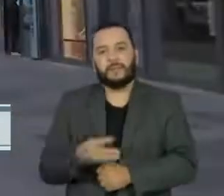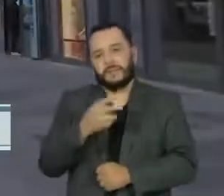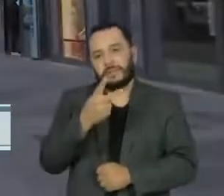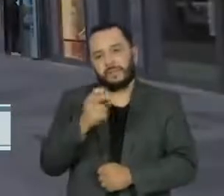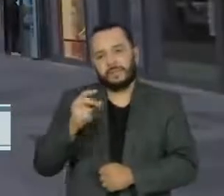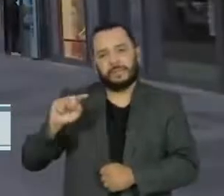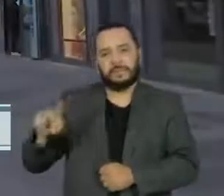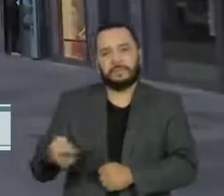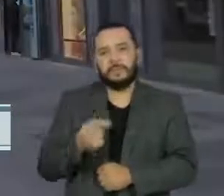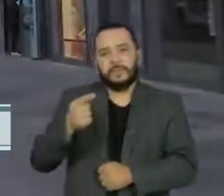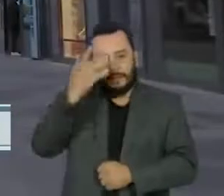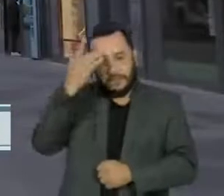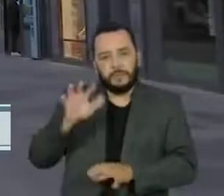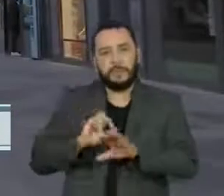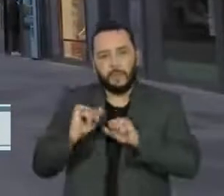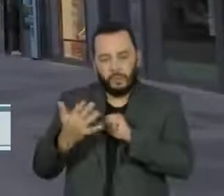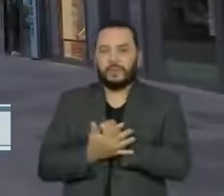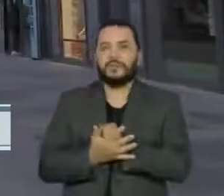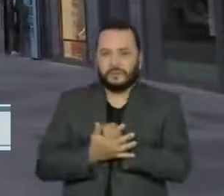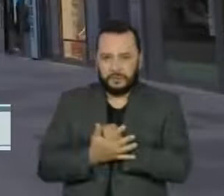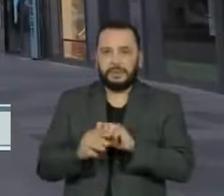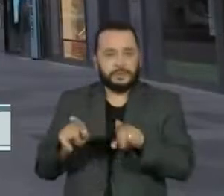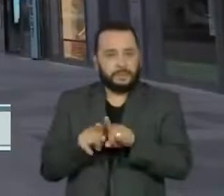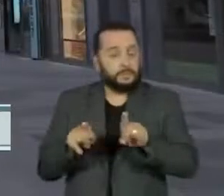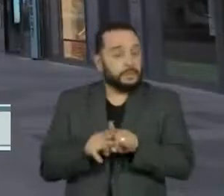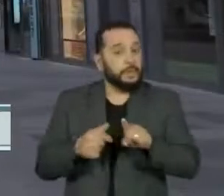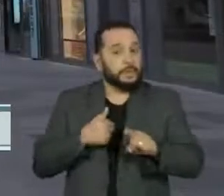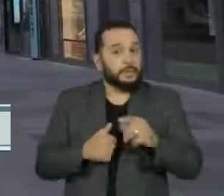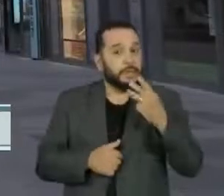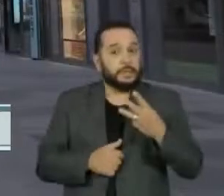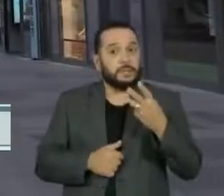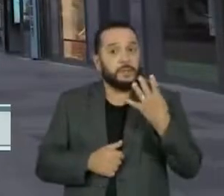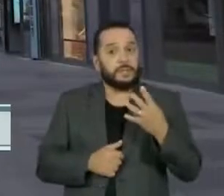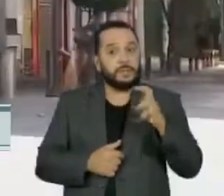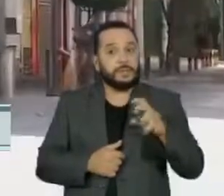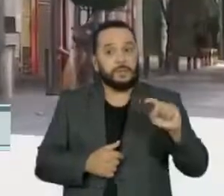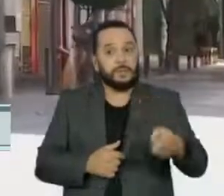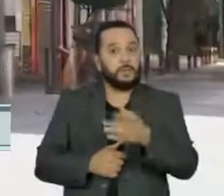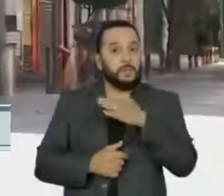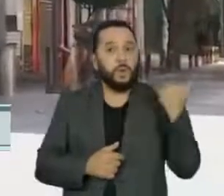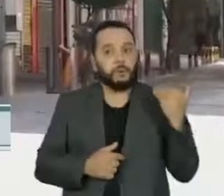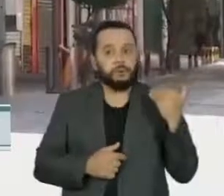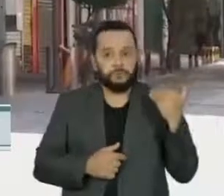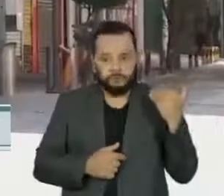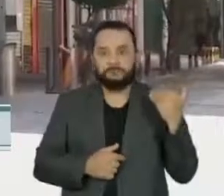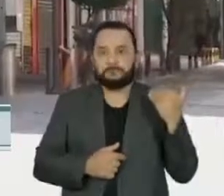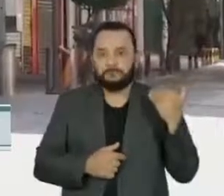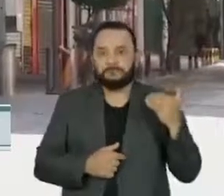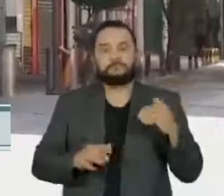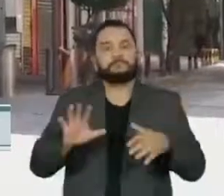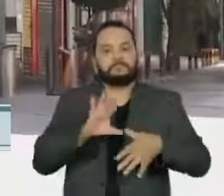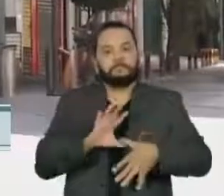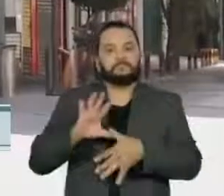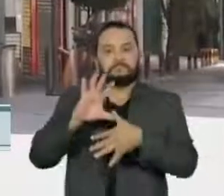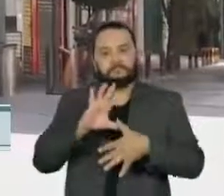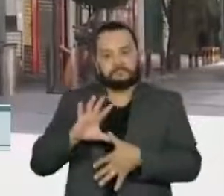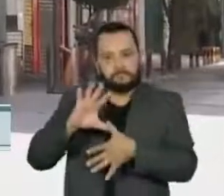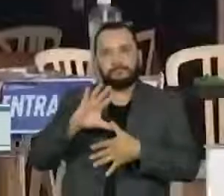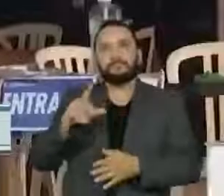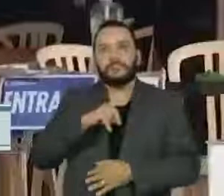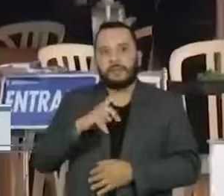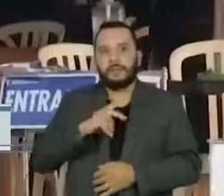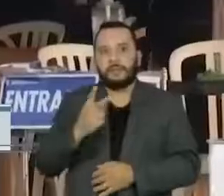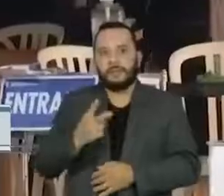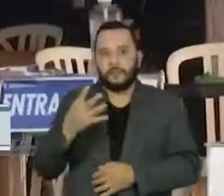200 mil casos de Covid-19 e 345 mil mortes. Nas Américas, são quase